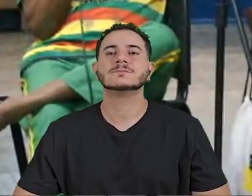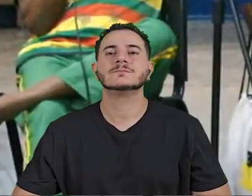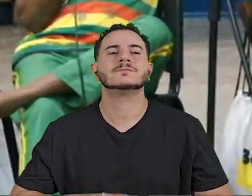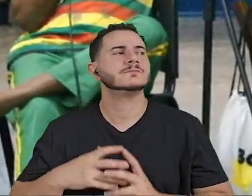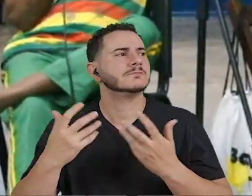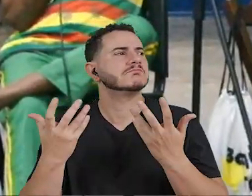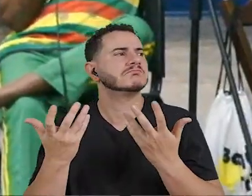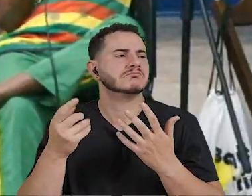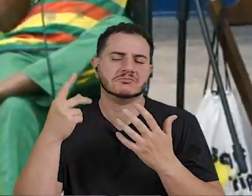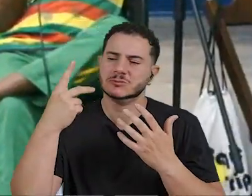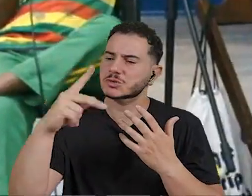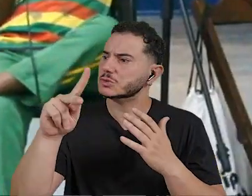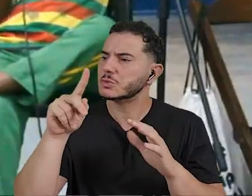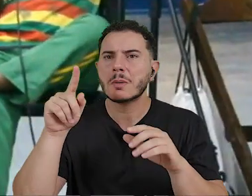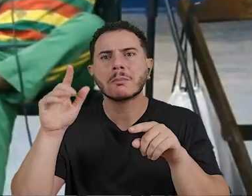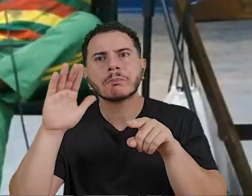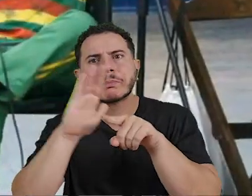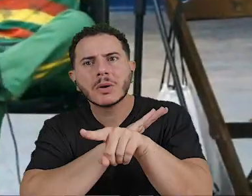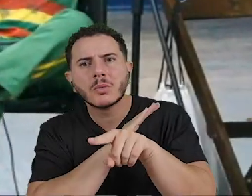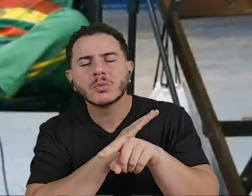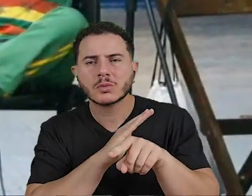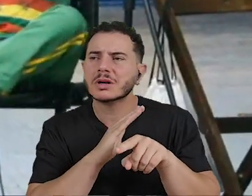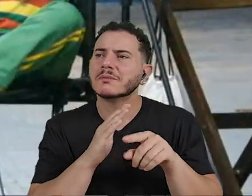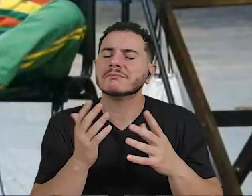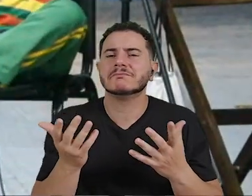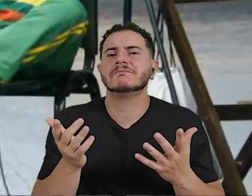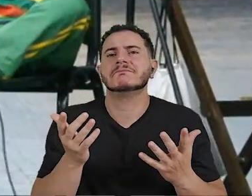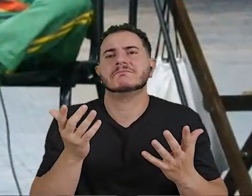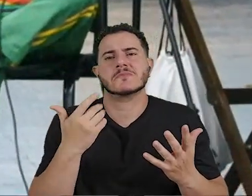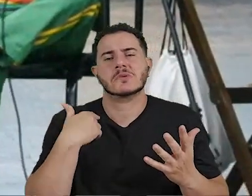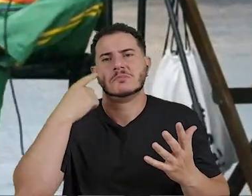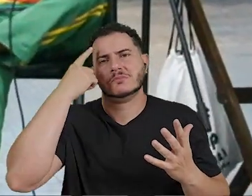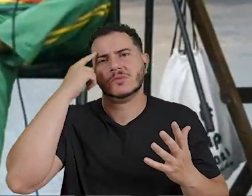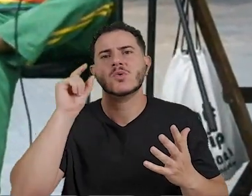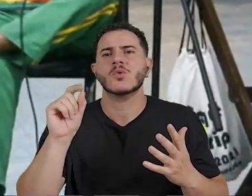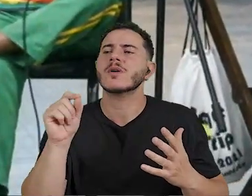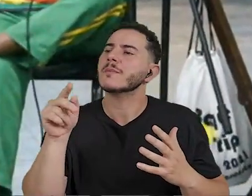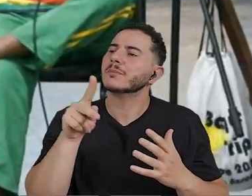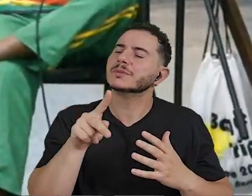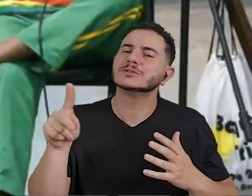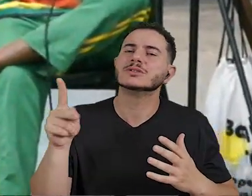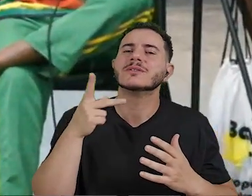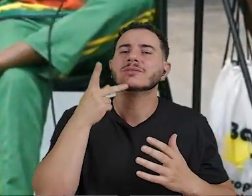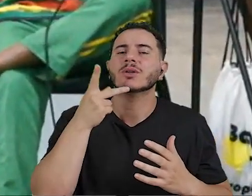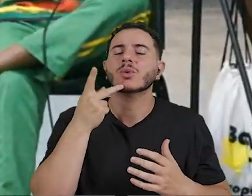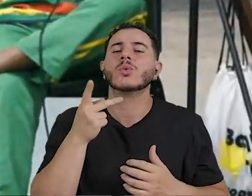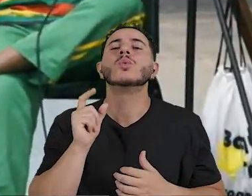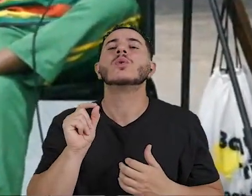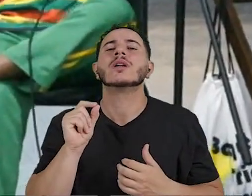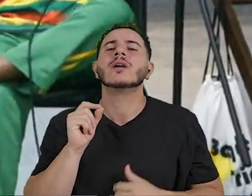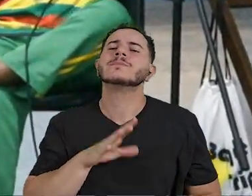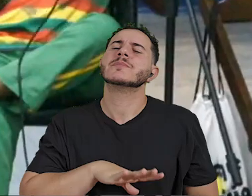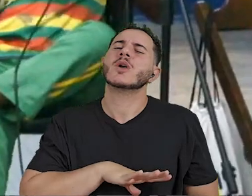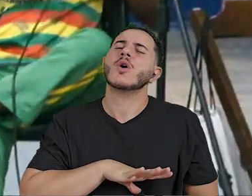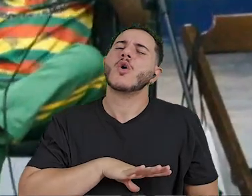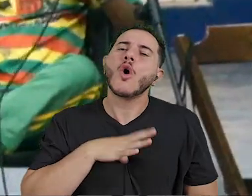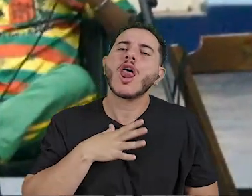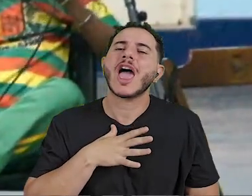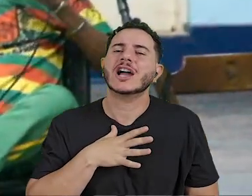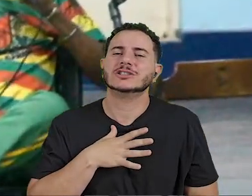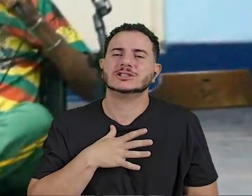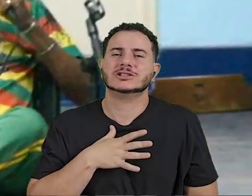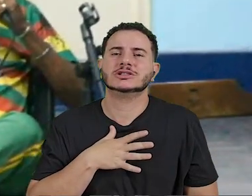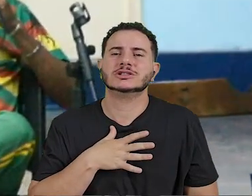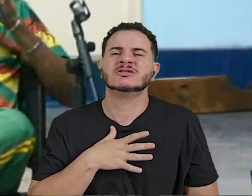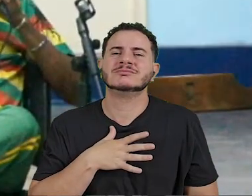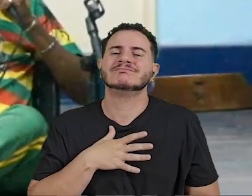essa sua pergunta está dentro daquilo que o presidente falou. A coragem